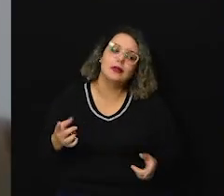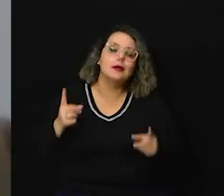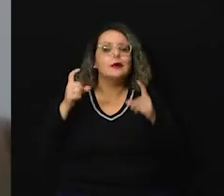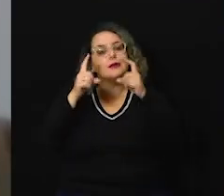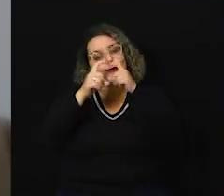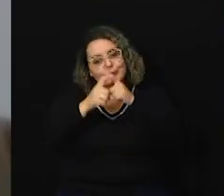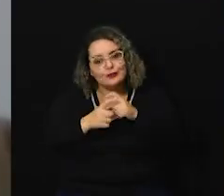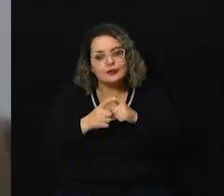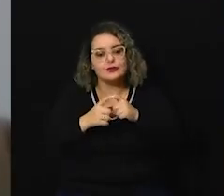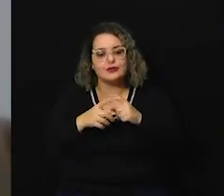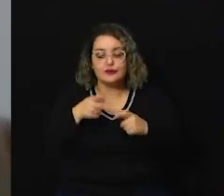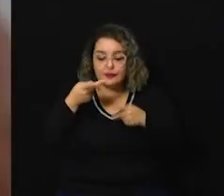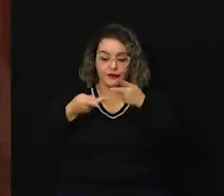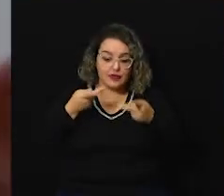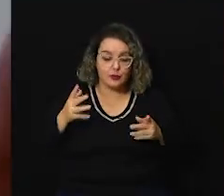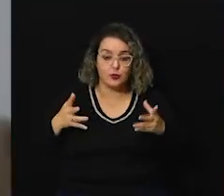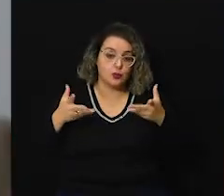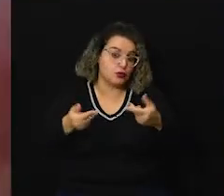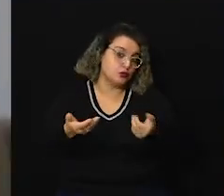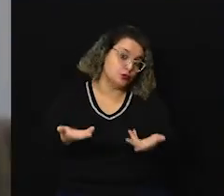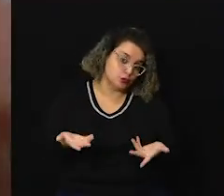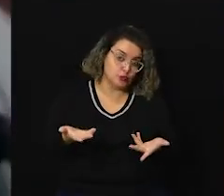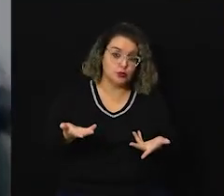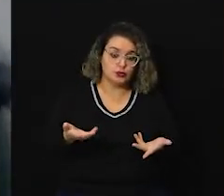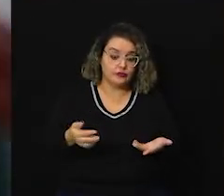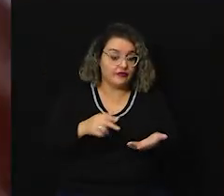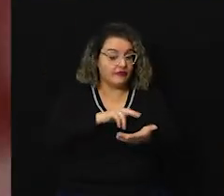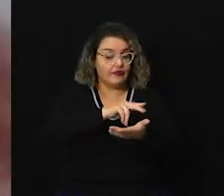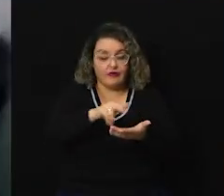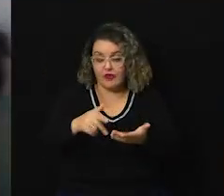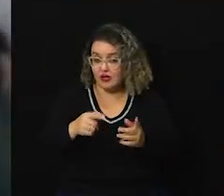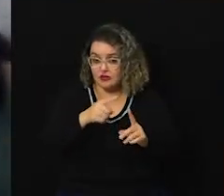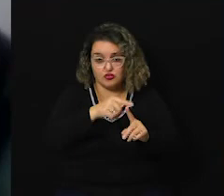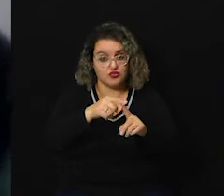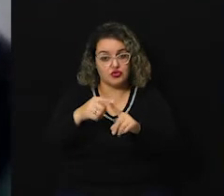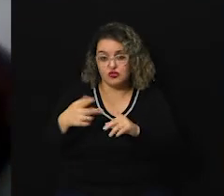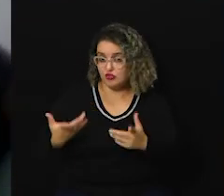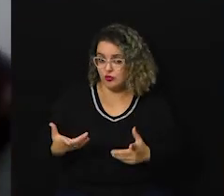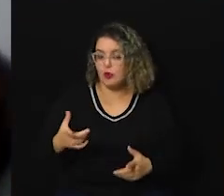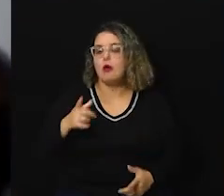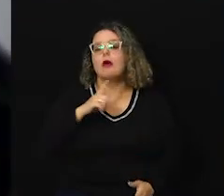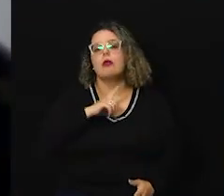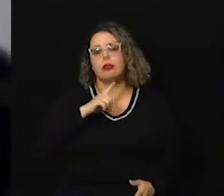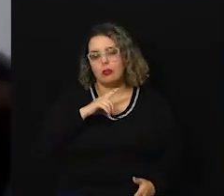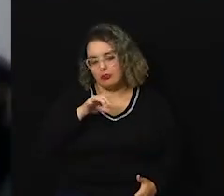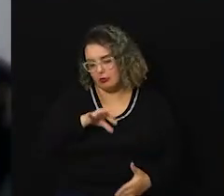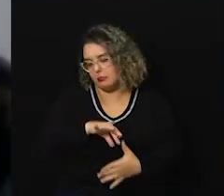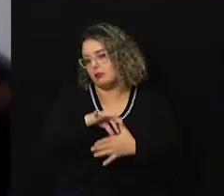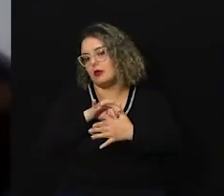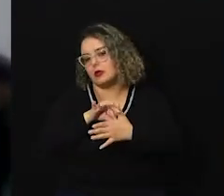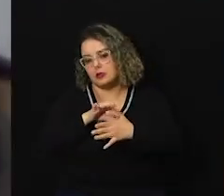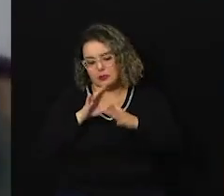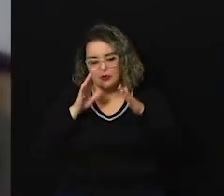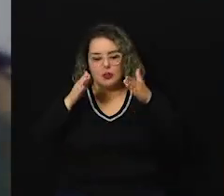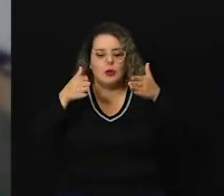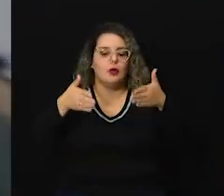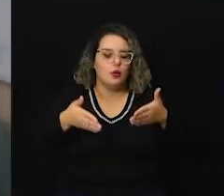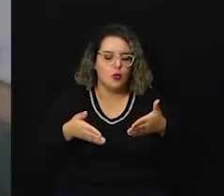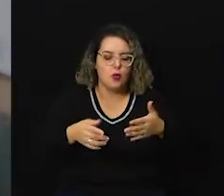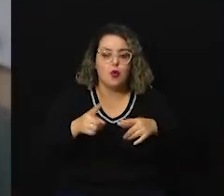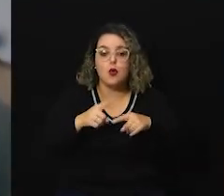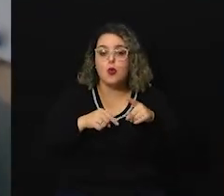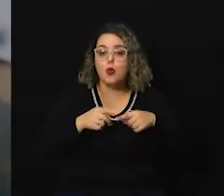generalizar né Mariana acho que quando a gente fala quem é produtor existem vários produtores existem sim lideranças que estão olhando Como